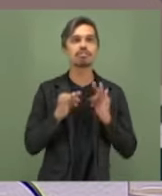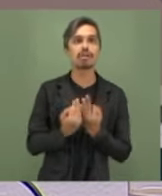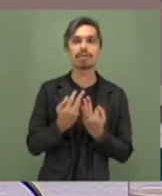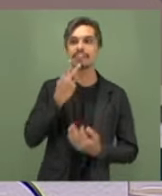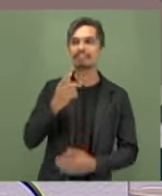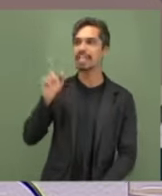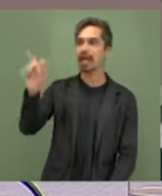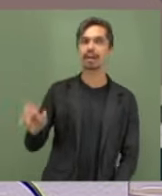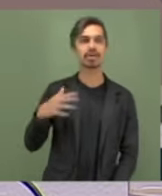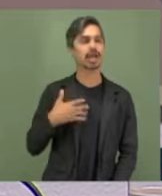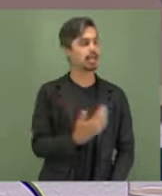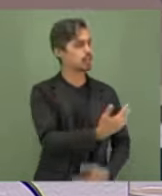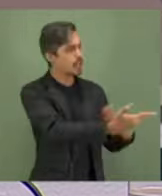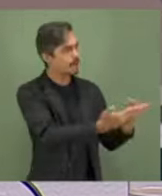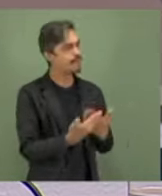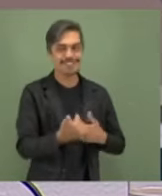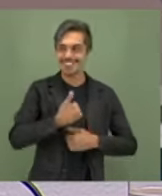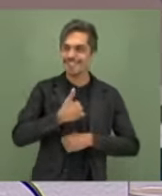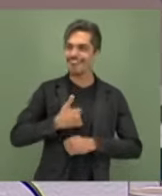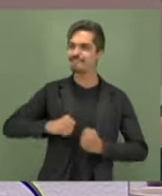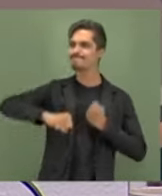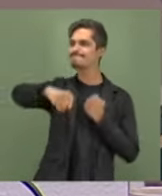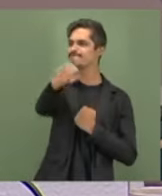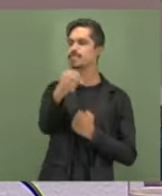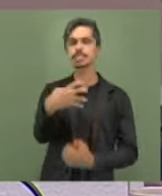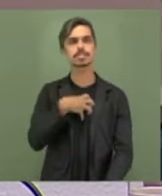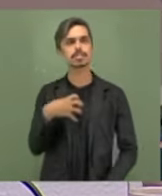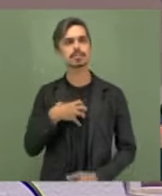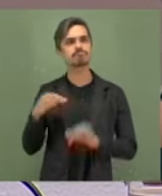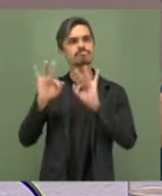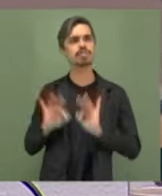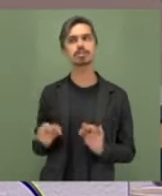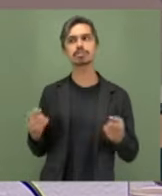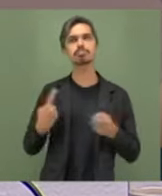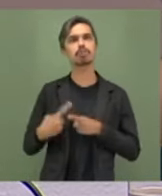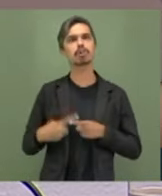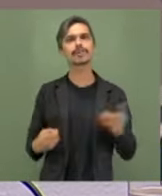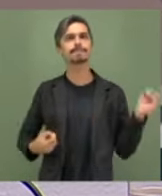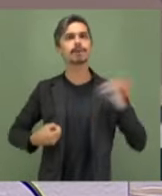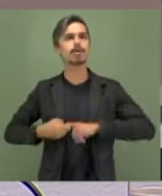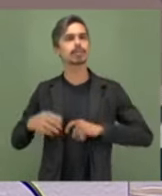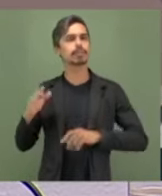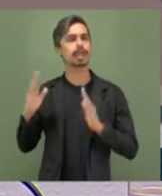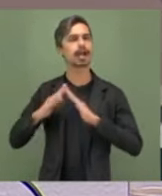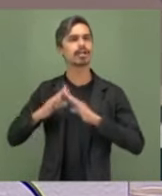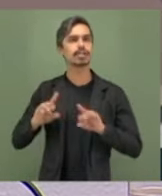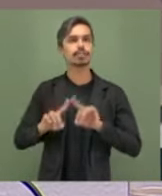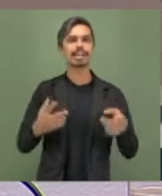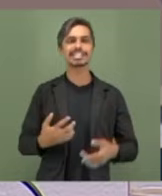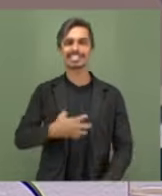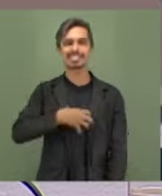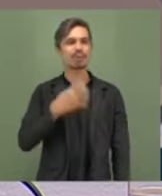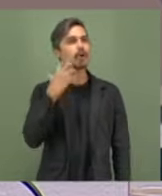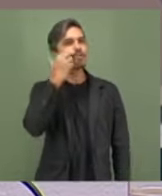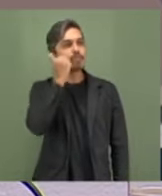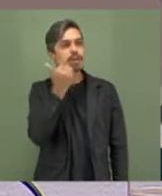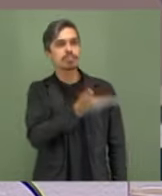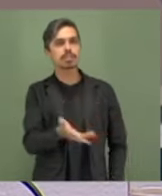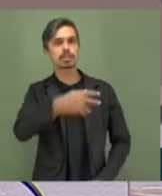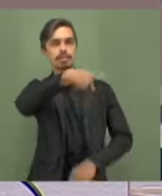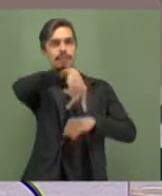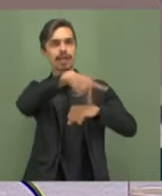como um irmão. Amo muito, muito este país, mas não tenho outra palavra que não seja vergonha. Este país